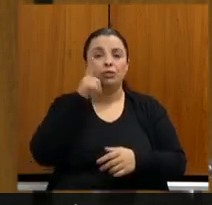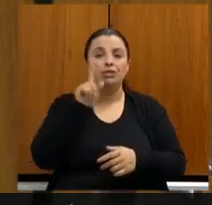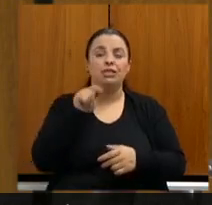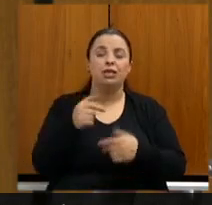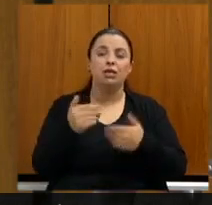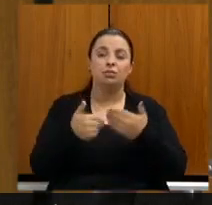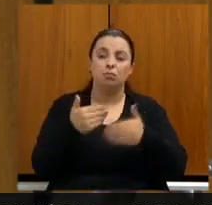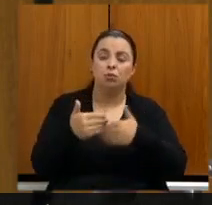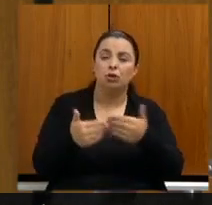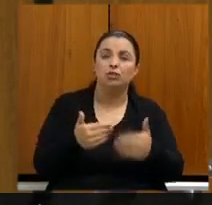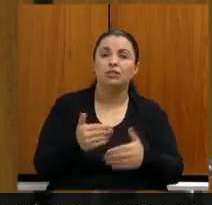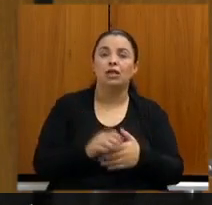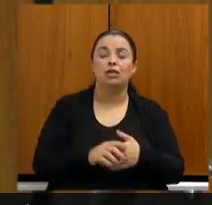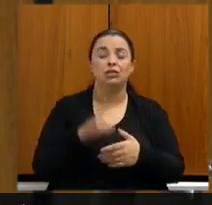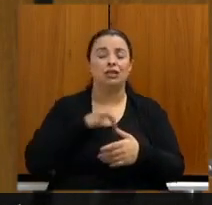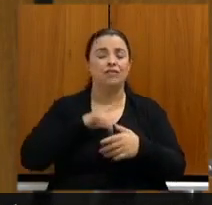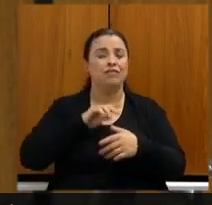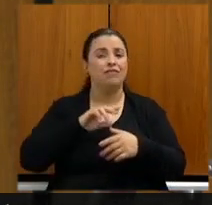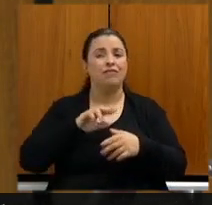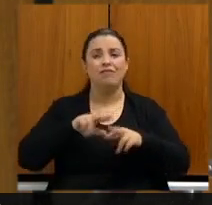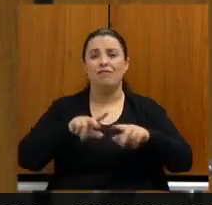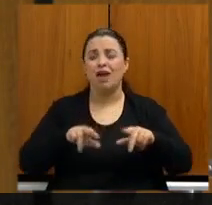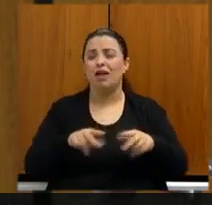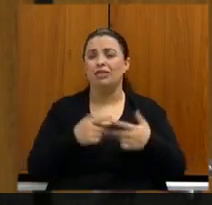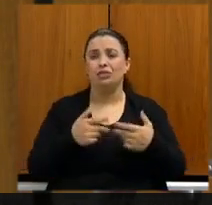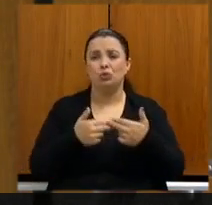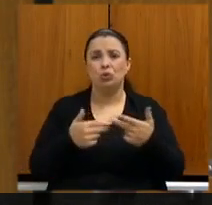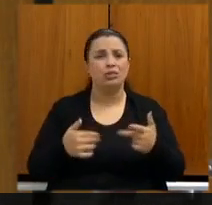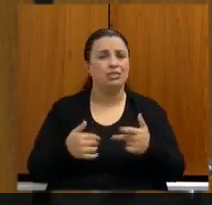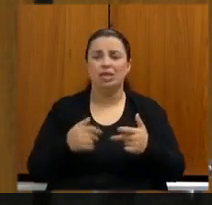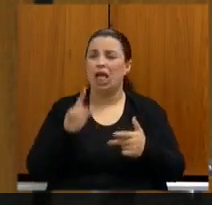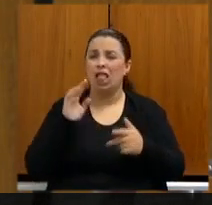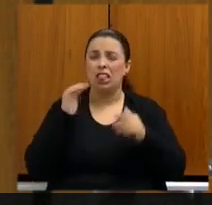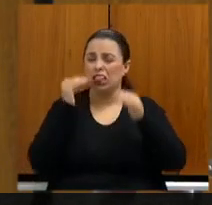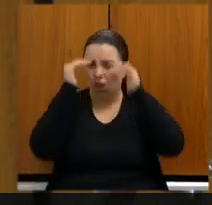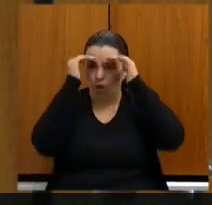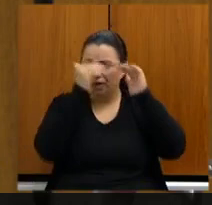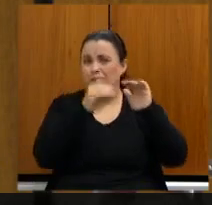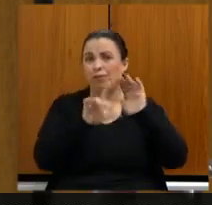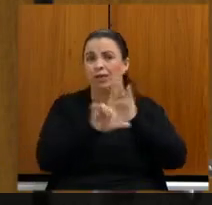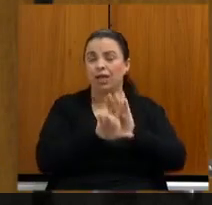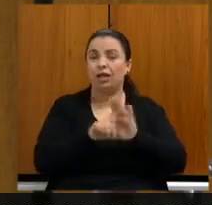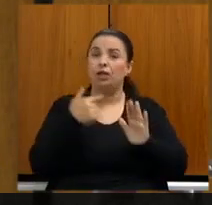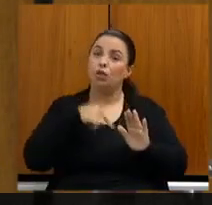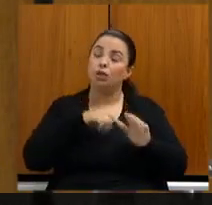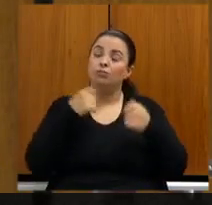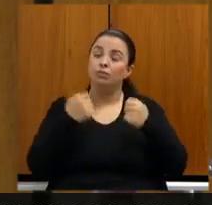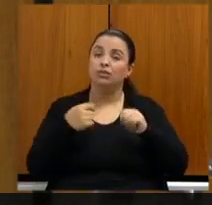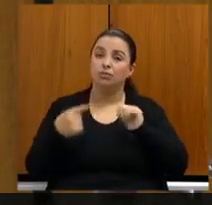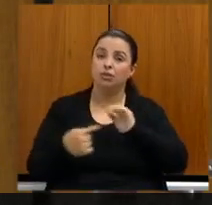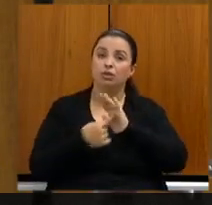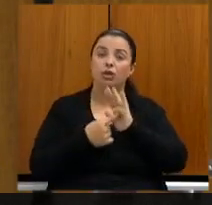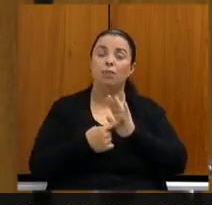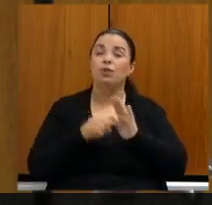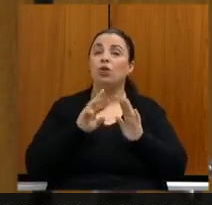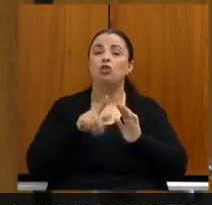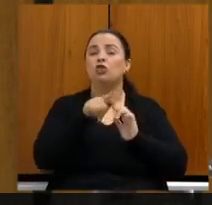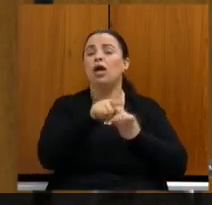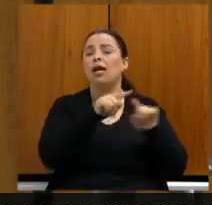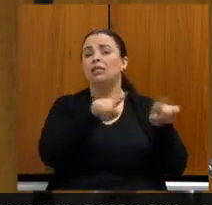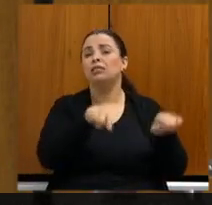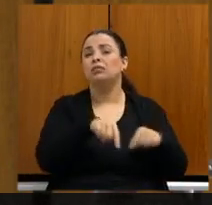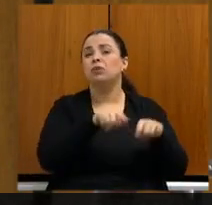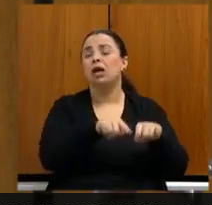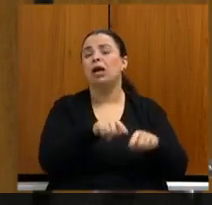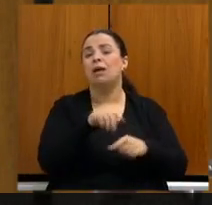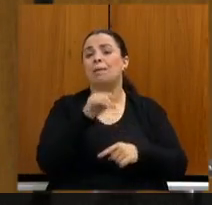por várias questões de cunho inclusive bom e que a gente precisa fazer essas denúncias né mas não só passa um pingo d'água eu